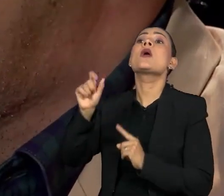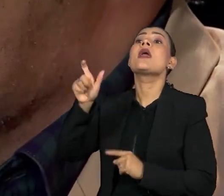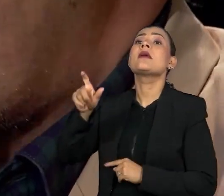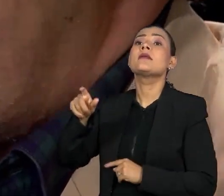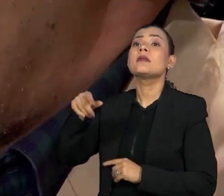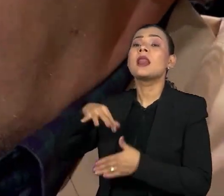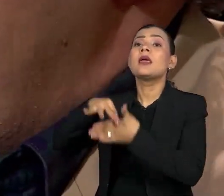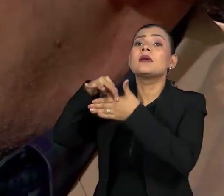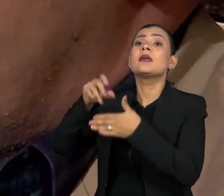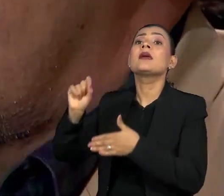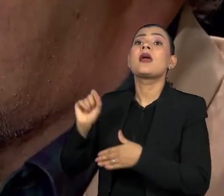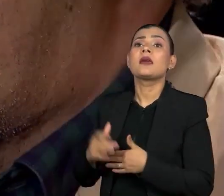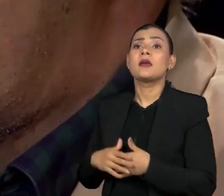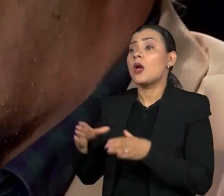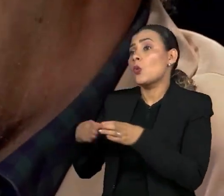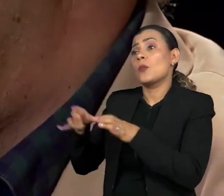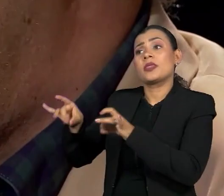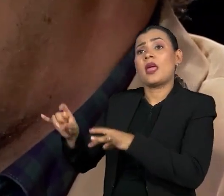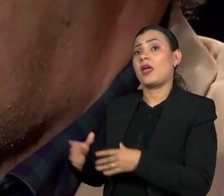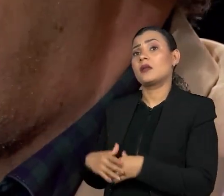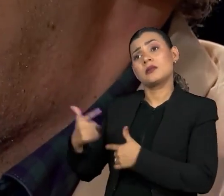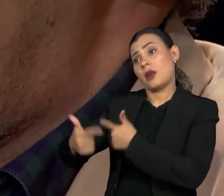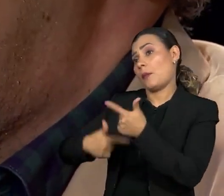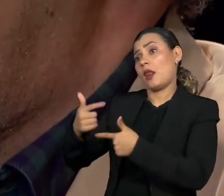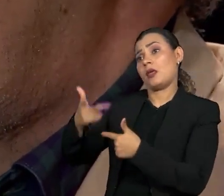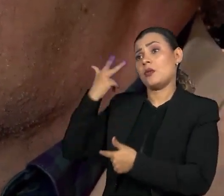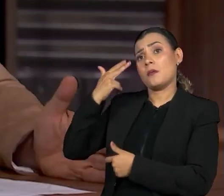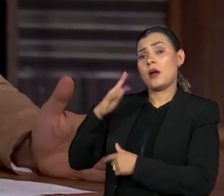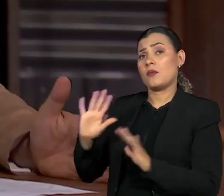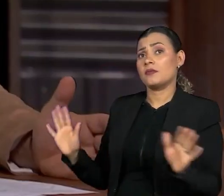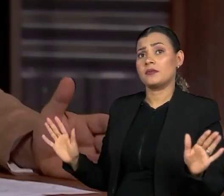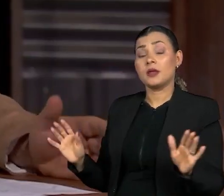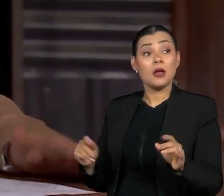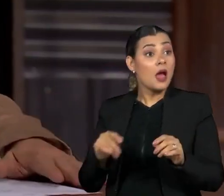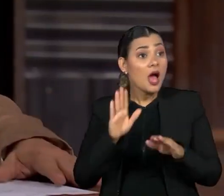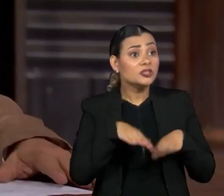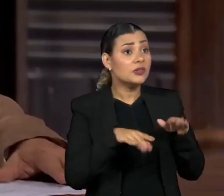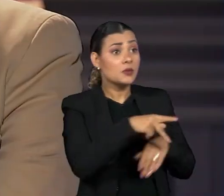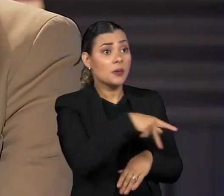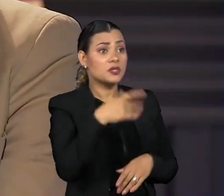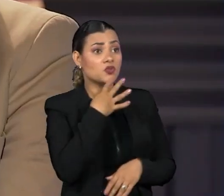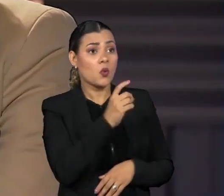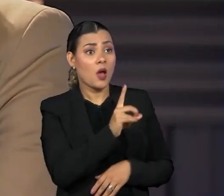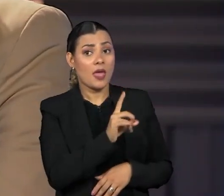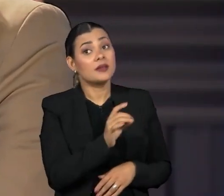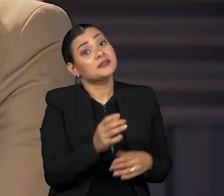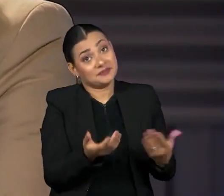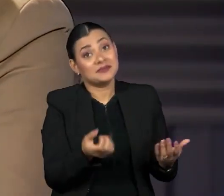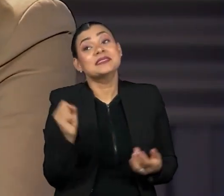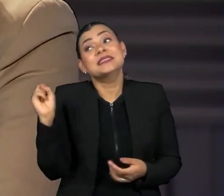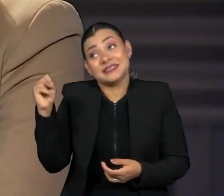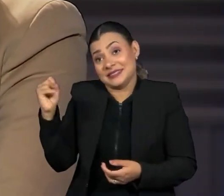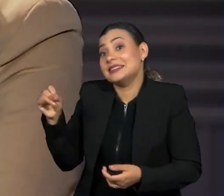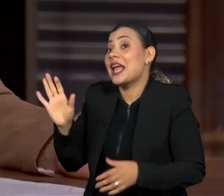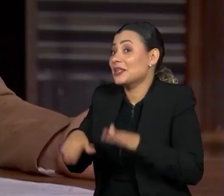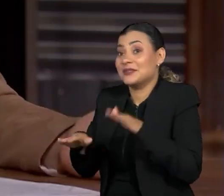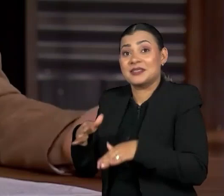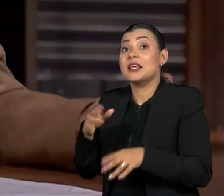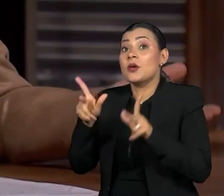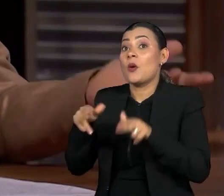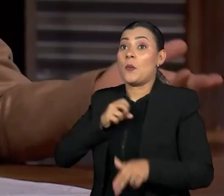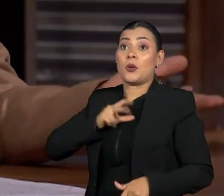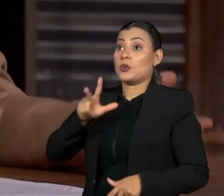é um carro técnico tá lá tocando às vezes nem o presidente não é Portugal